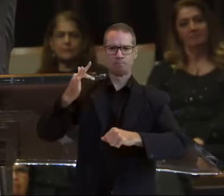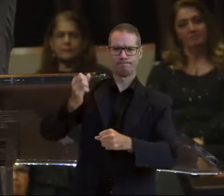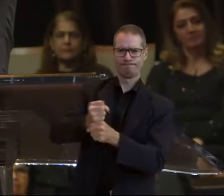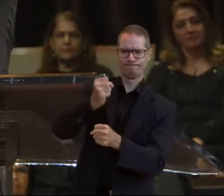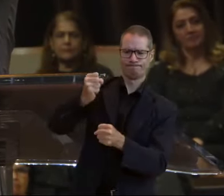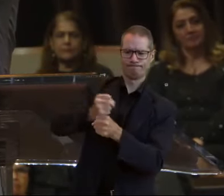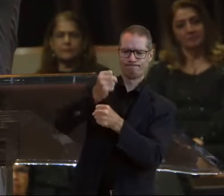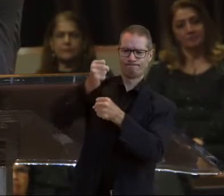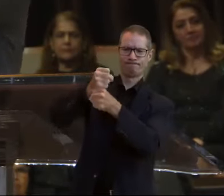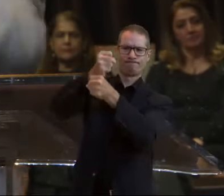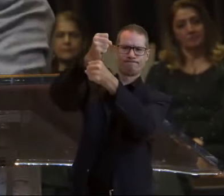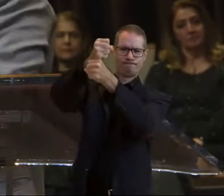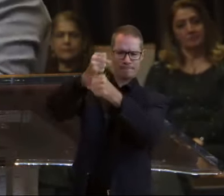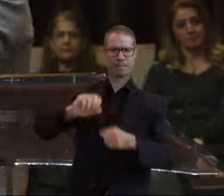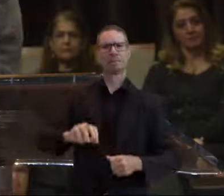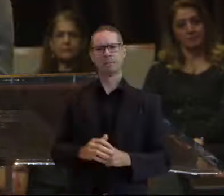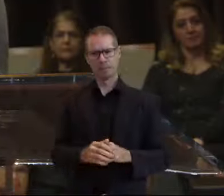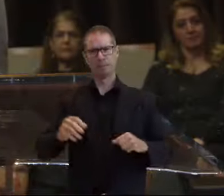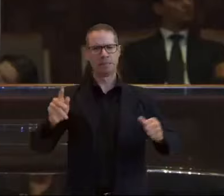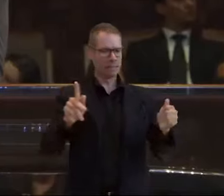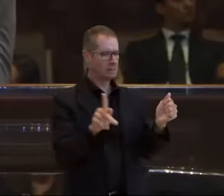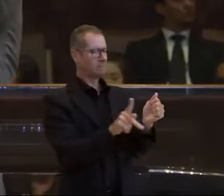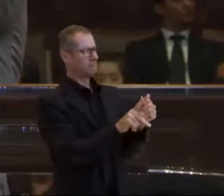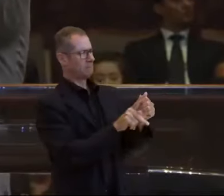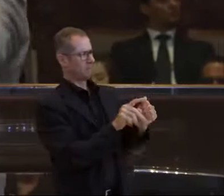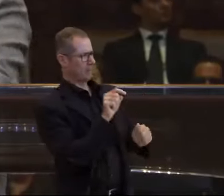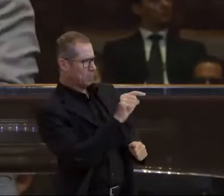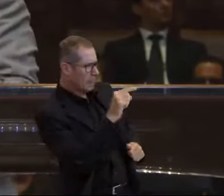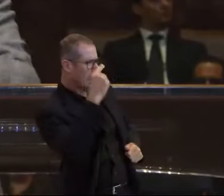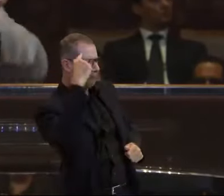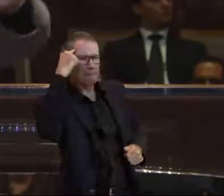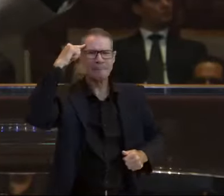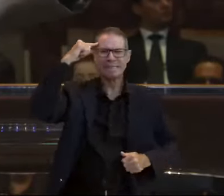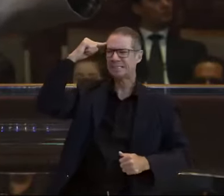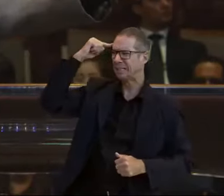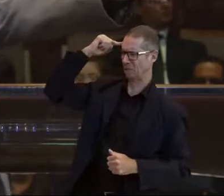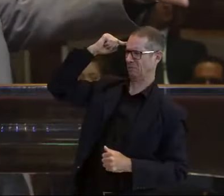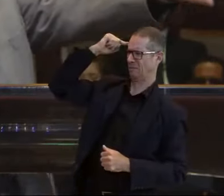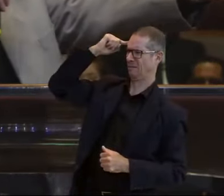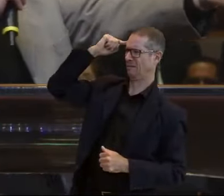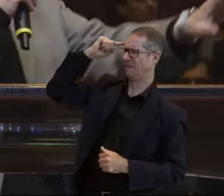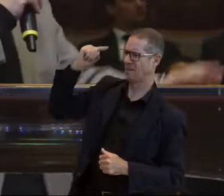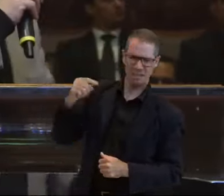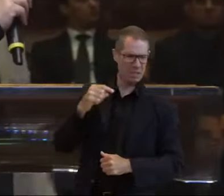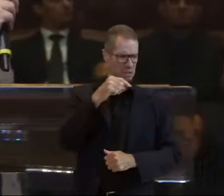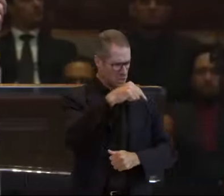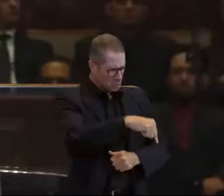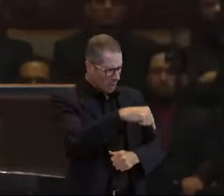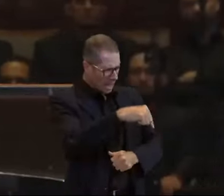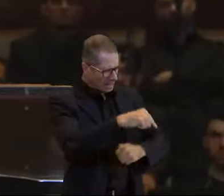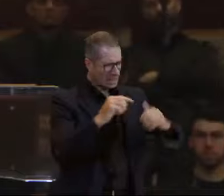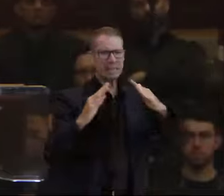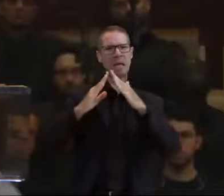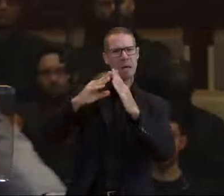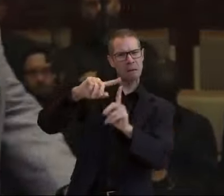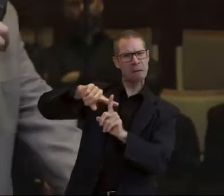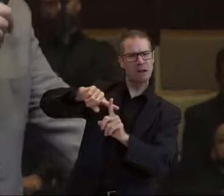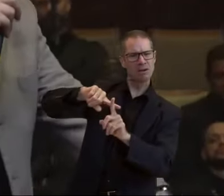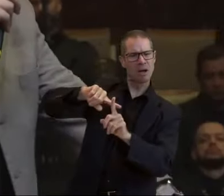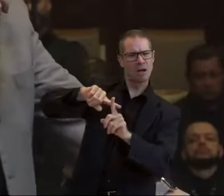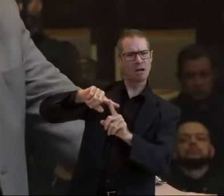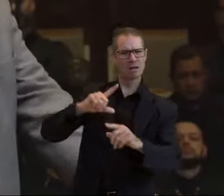cima disso. E aí Pedro está pensando nisso. Ele diz: olha, isso aqui é a igreja,